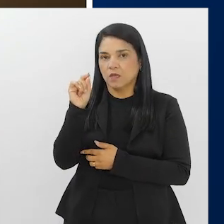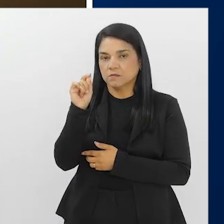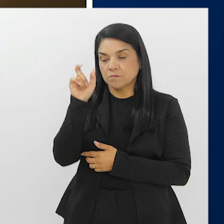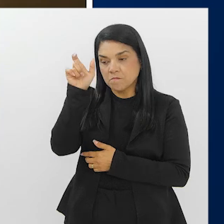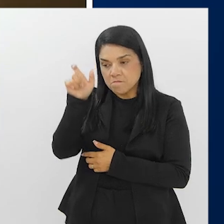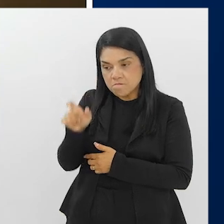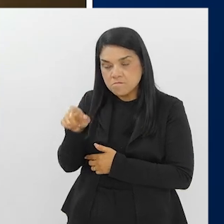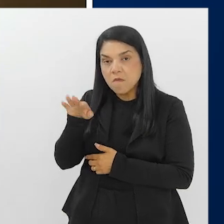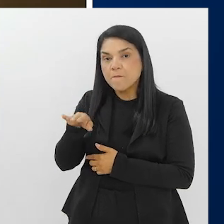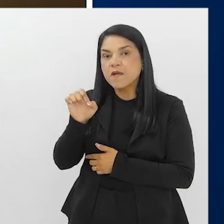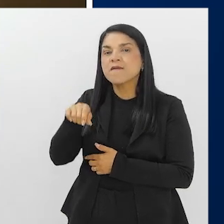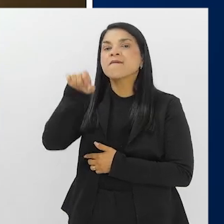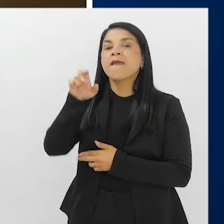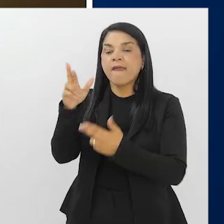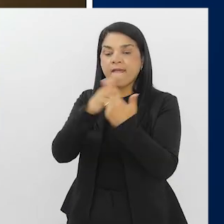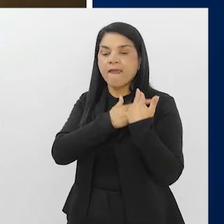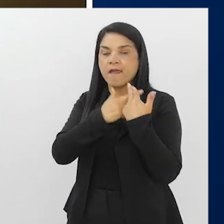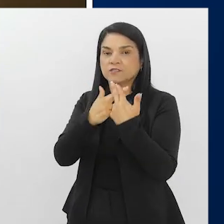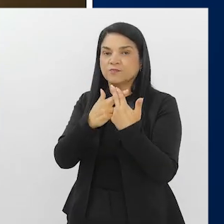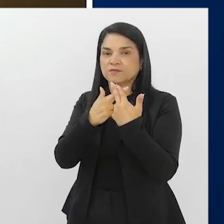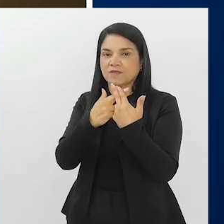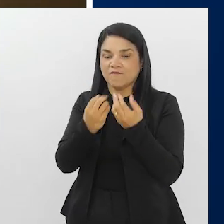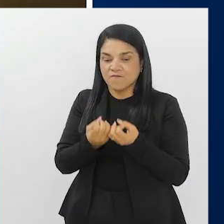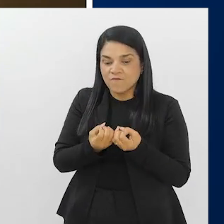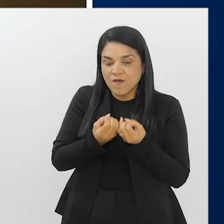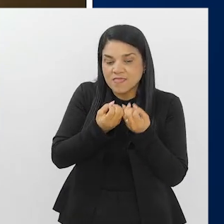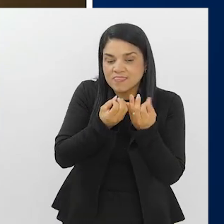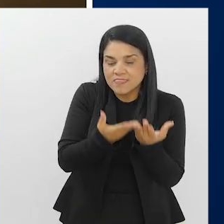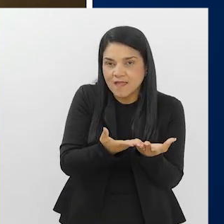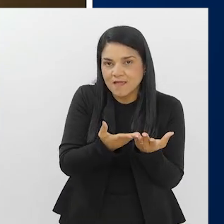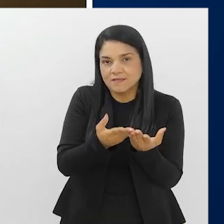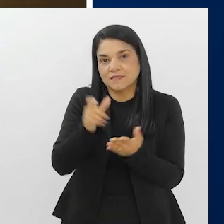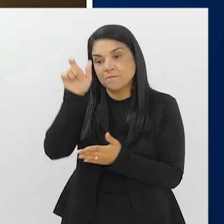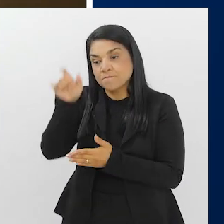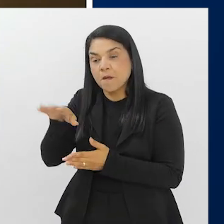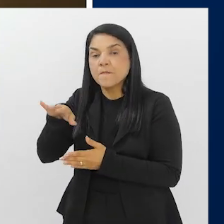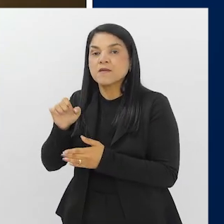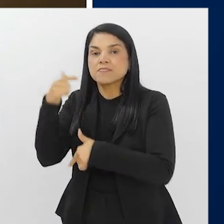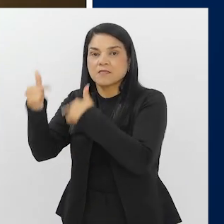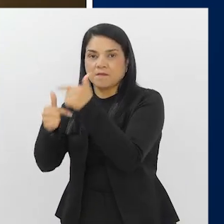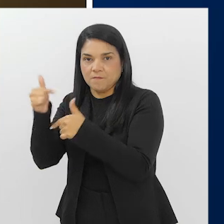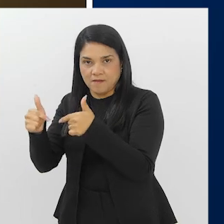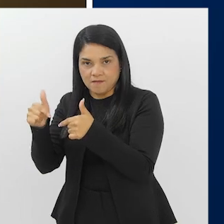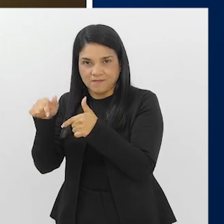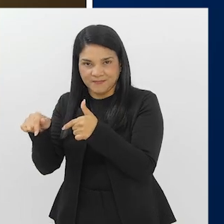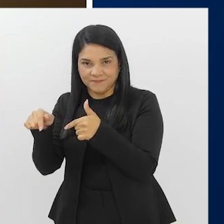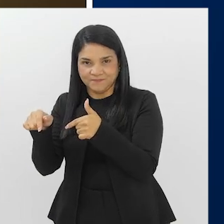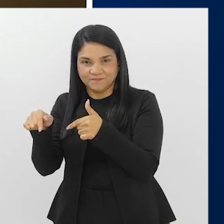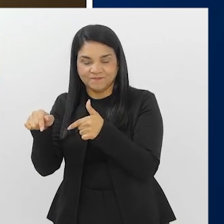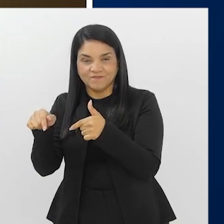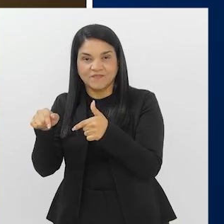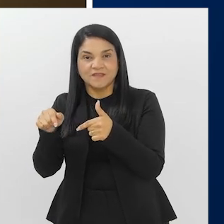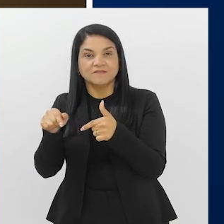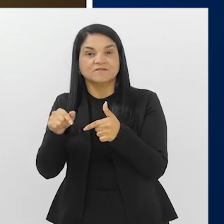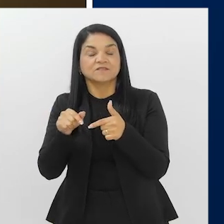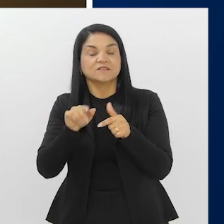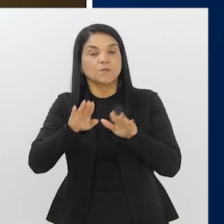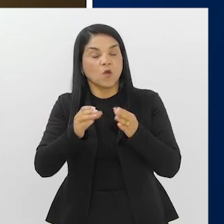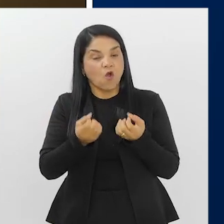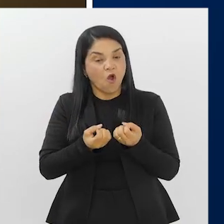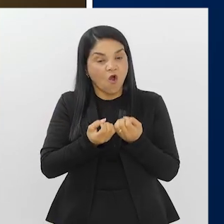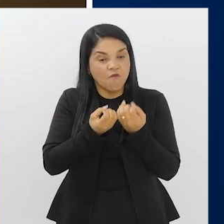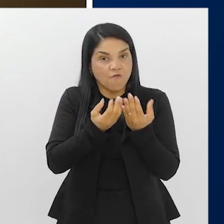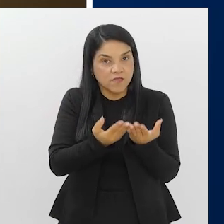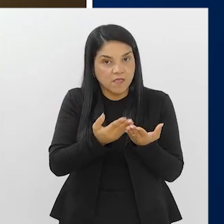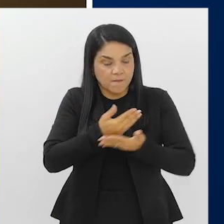ausente, quem que vai dar esse leite para o bebê e como vai ofertar esse leite para o bebê? porque dependendo da época em que se